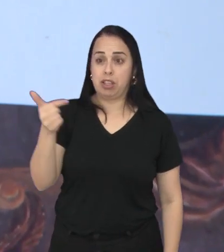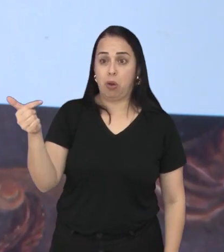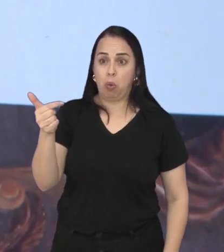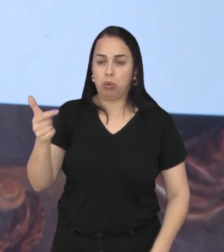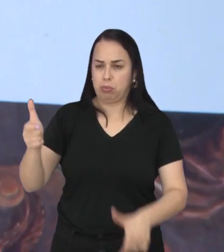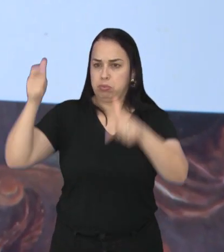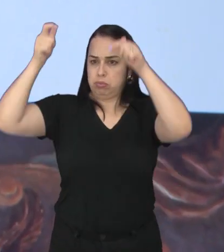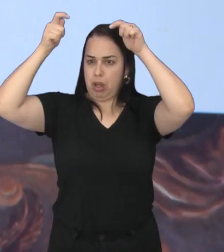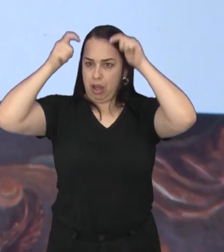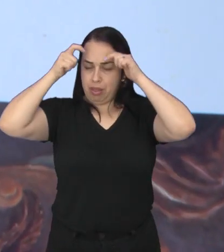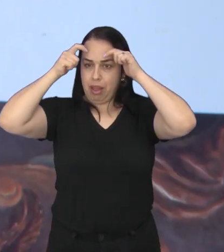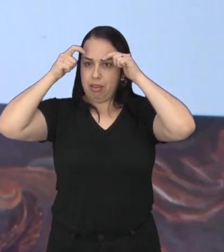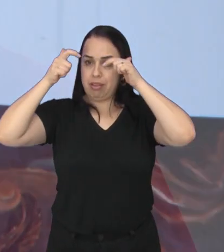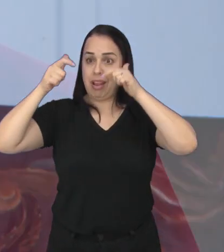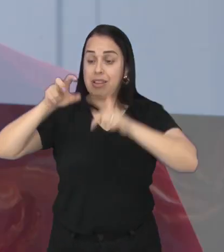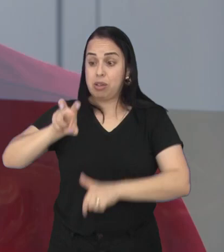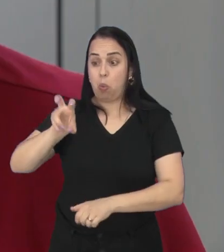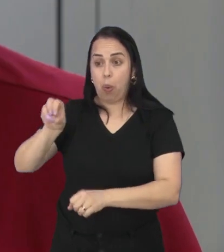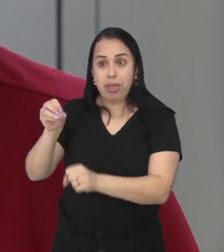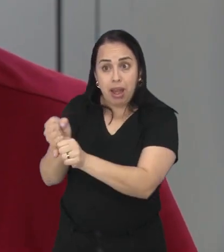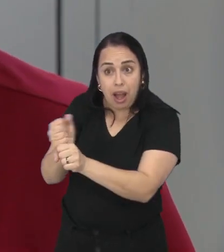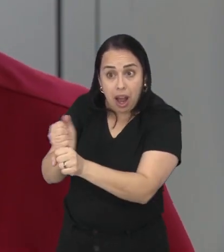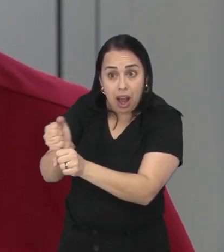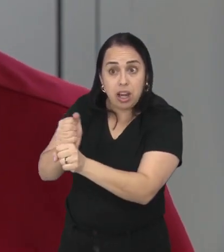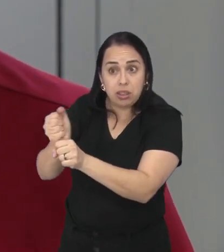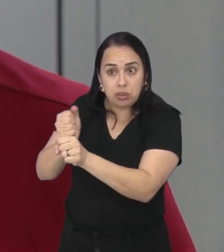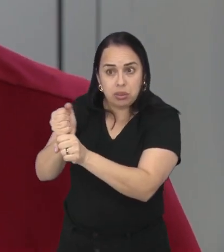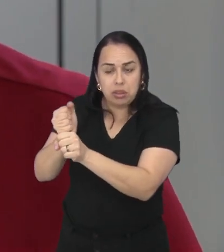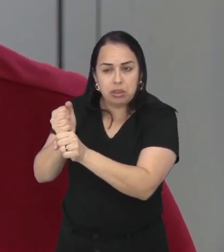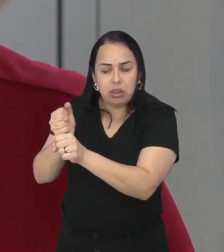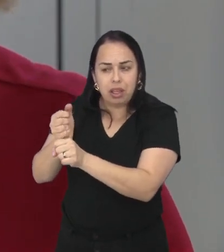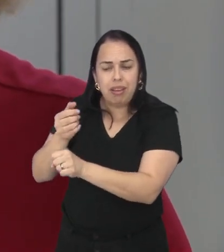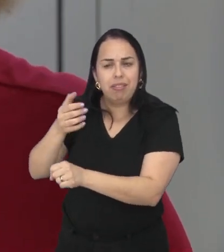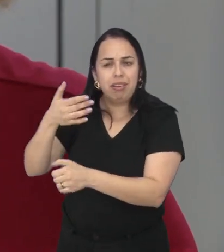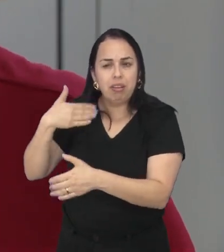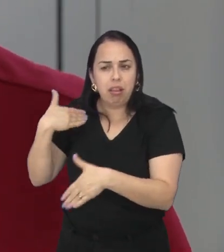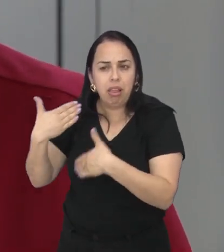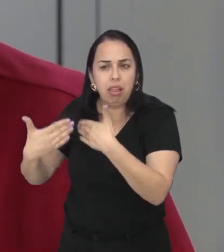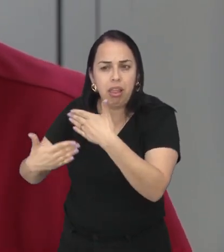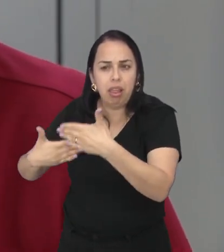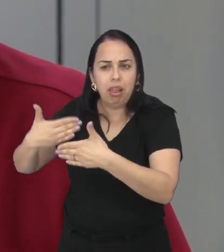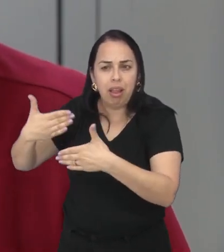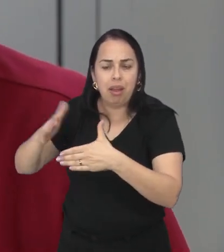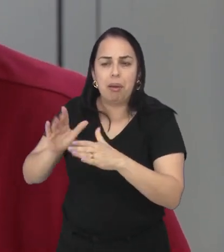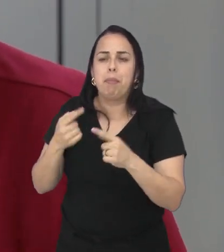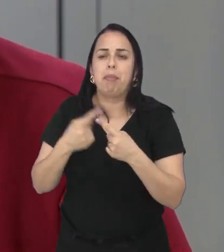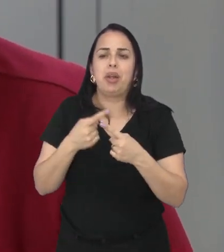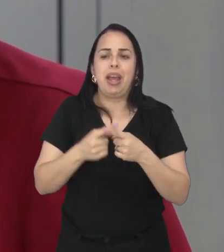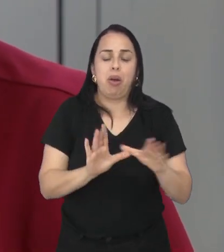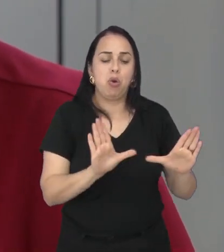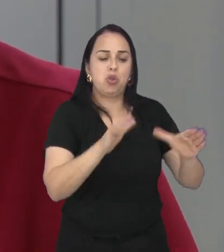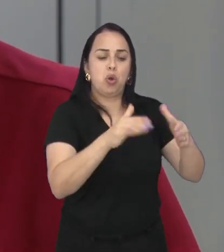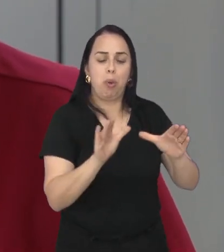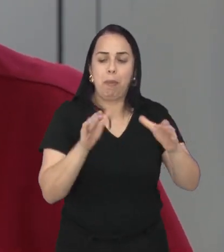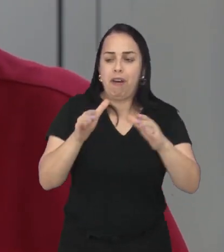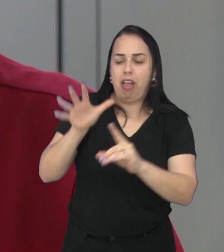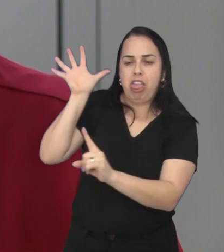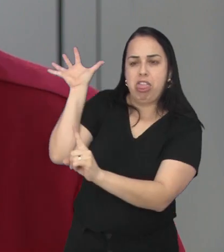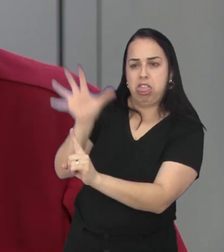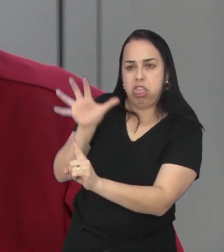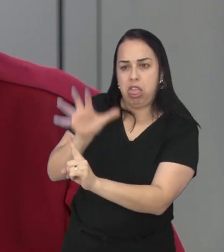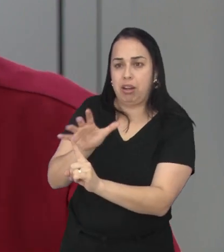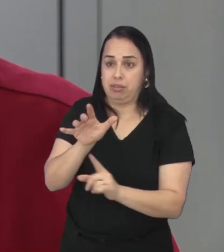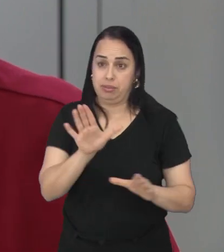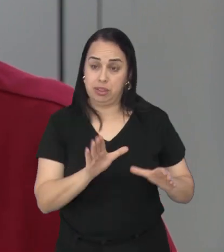mais de 50 anos no poder, ele vai se enfraquecendo, porque vai tendo pressão de vários grupos. Você tem